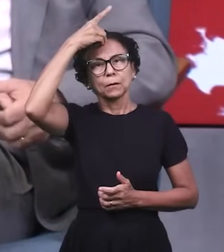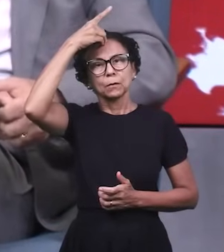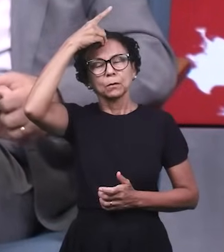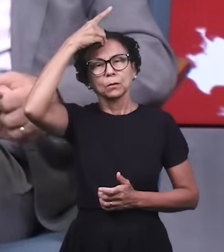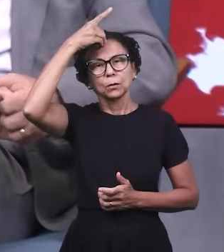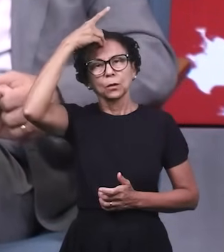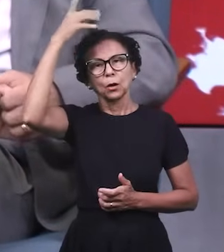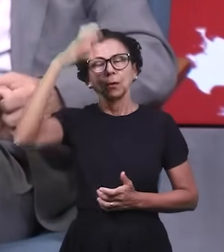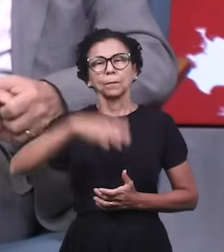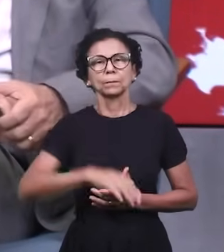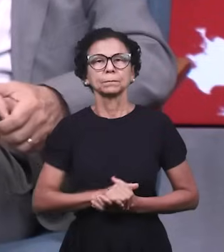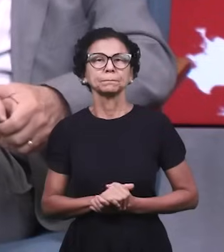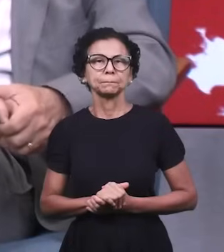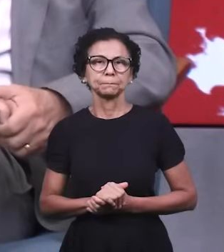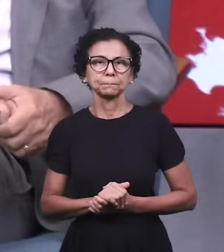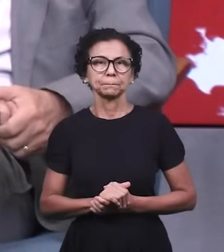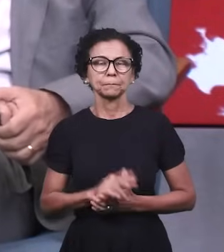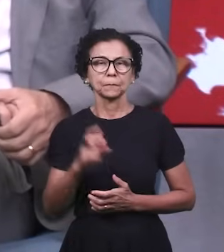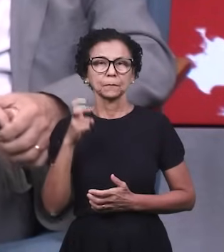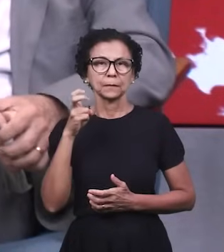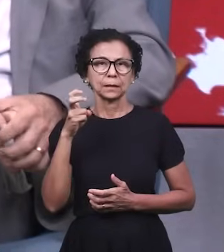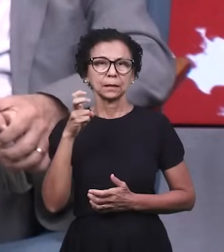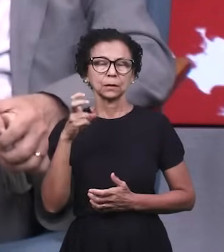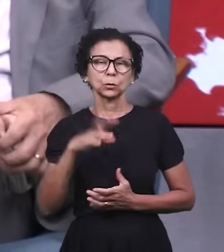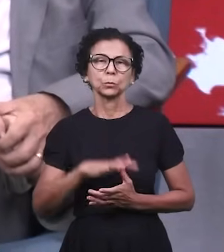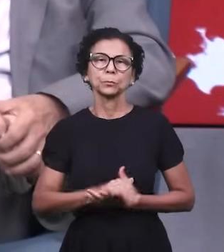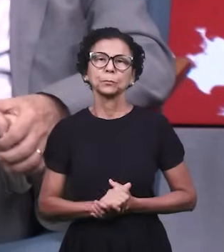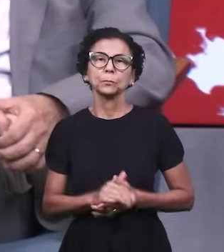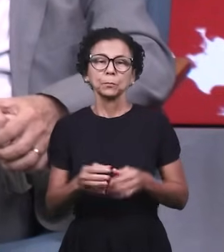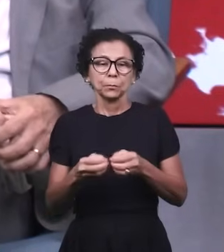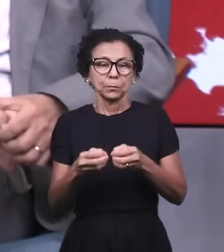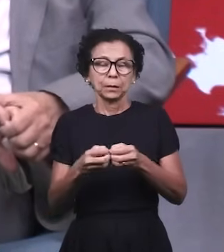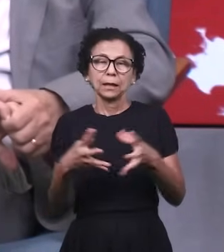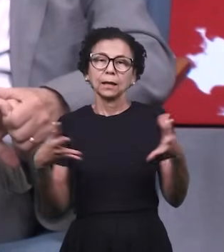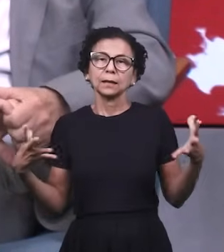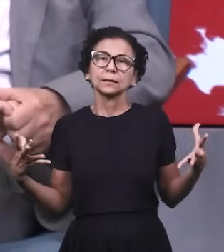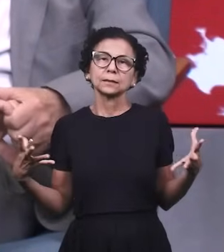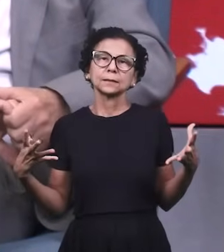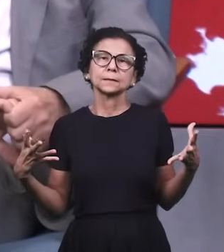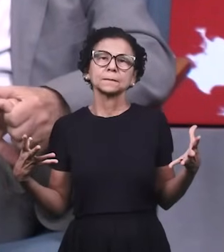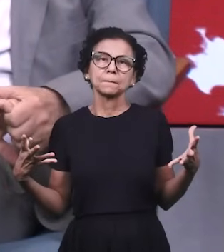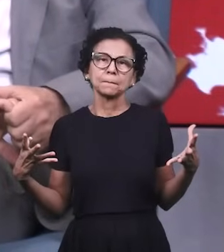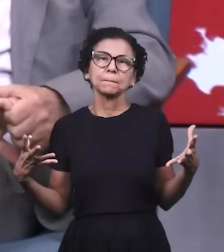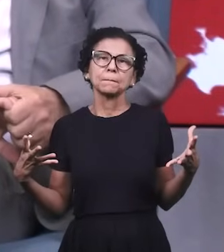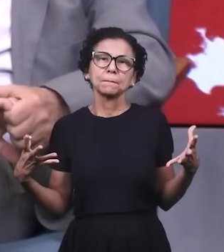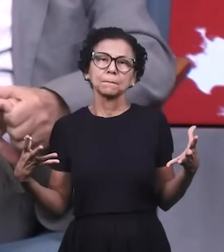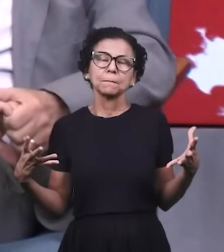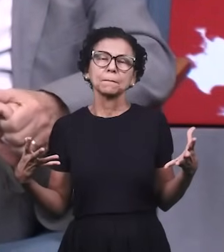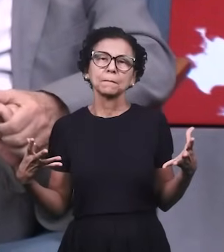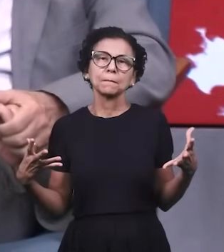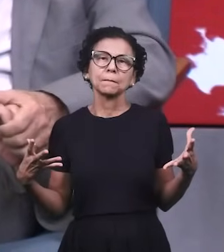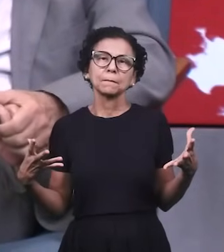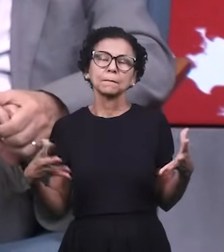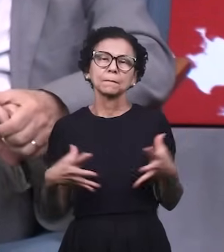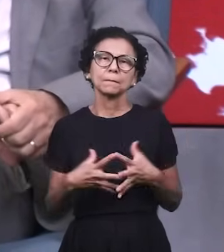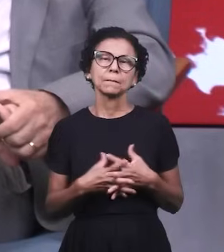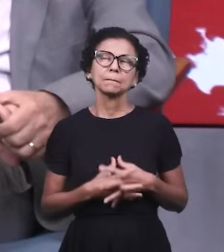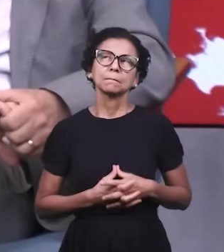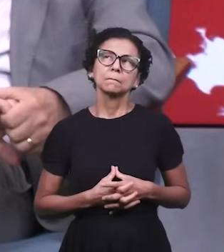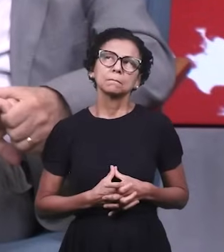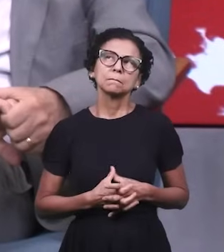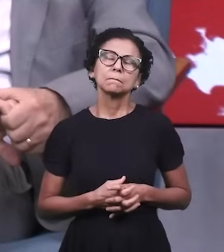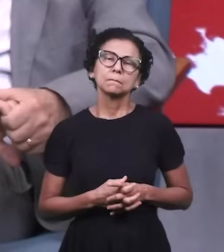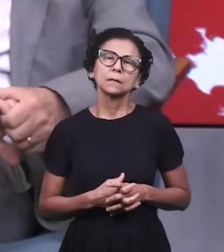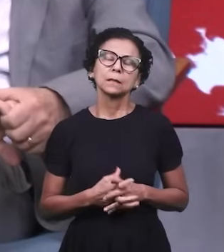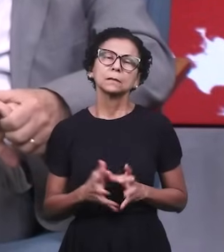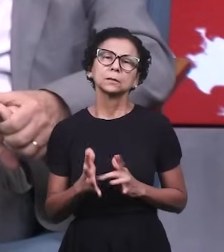descrito por Paulo, é o de maravilhas. Jesus fez